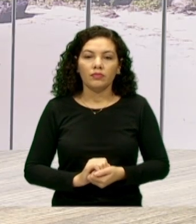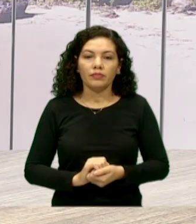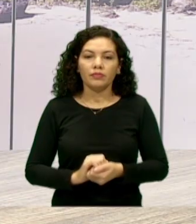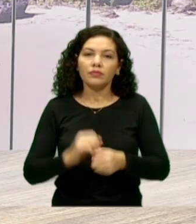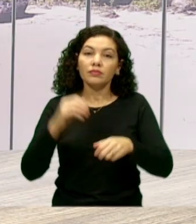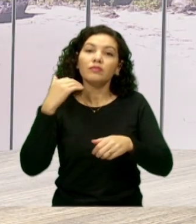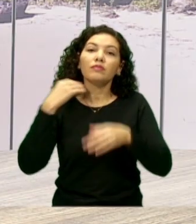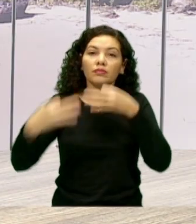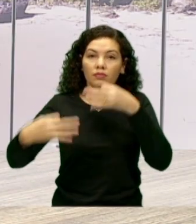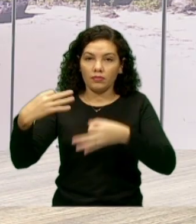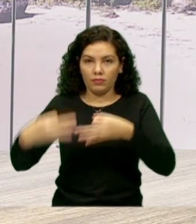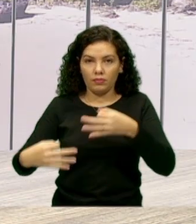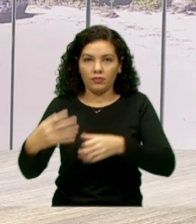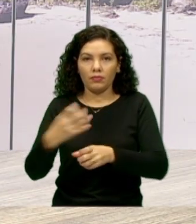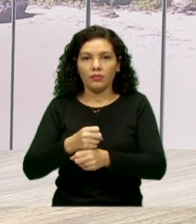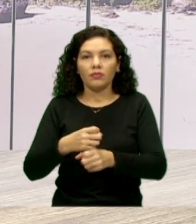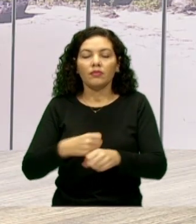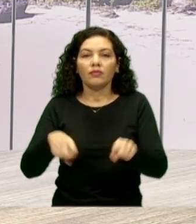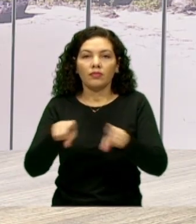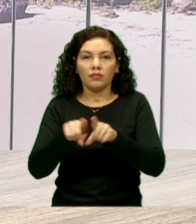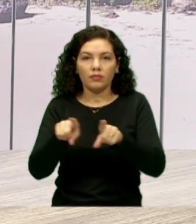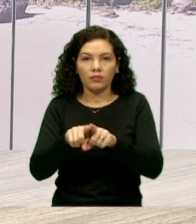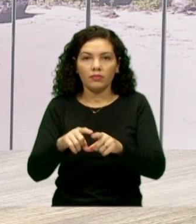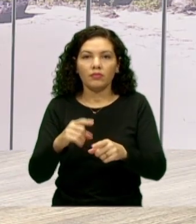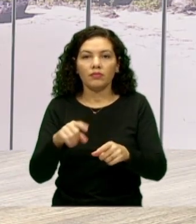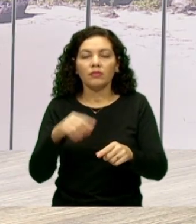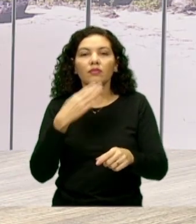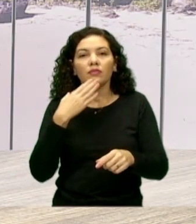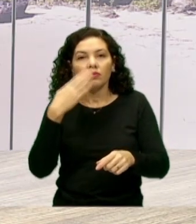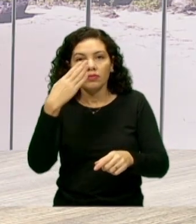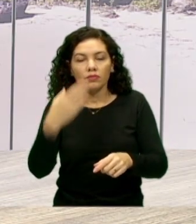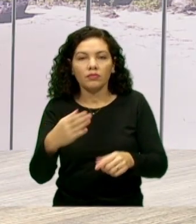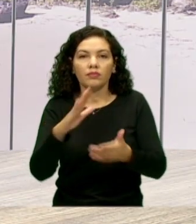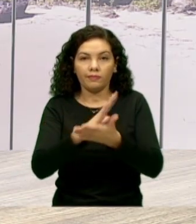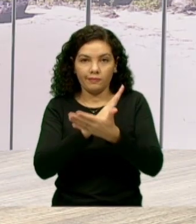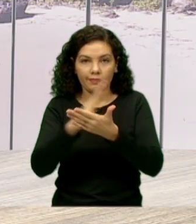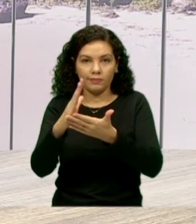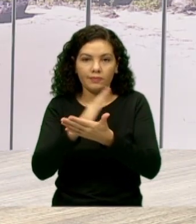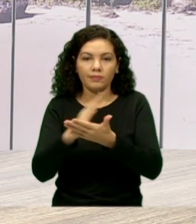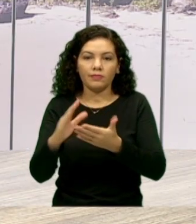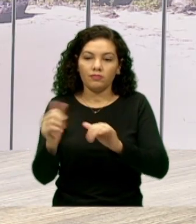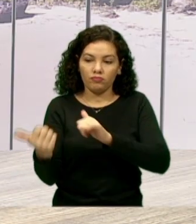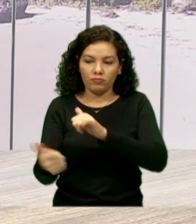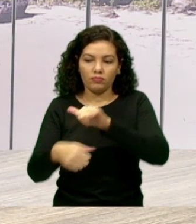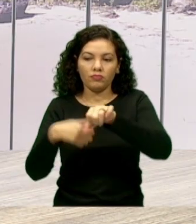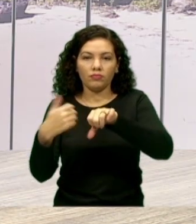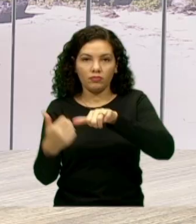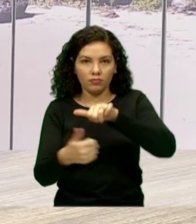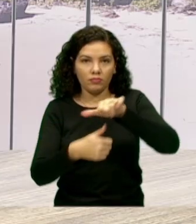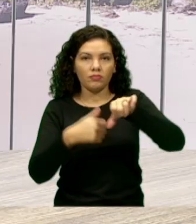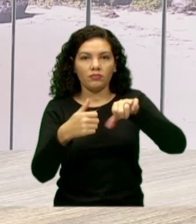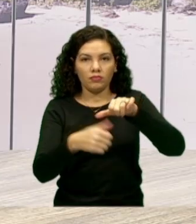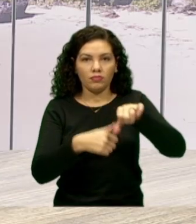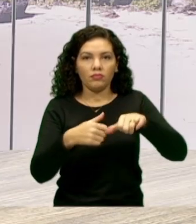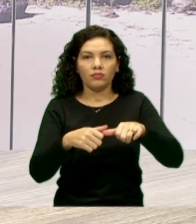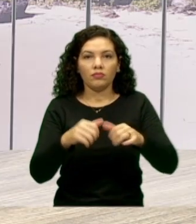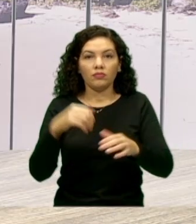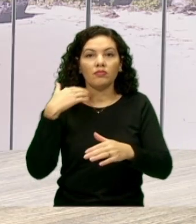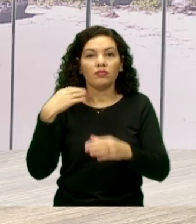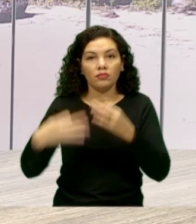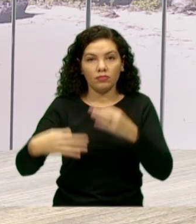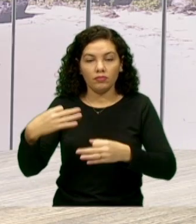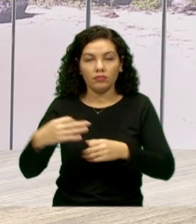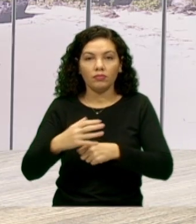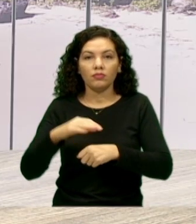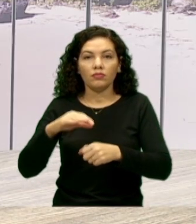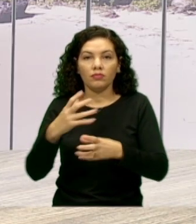O Tribunal de Contas também solicitou algumas modificações. O Tribunal de Contas